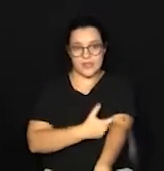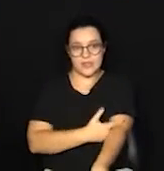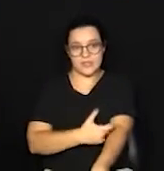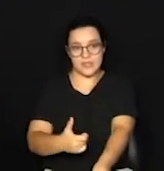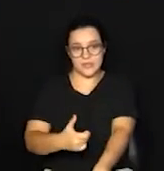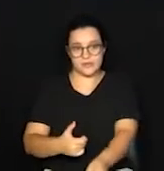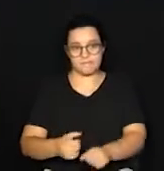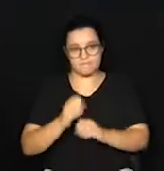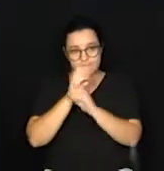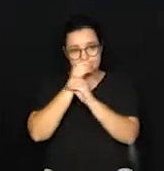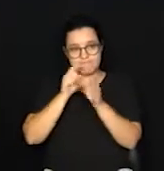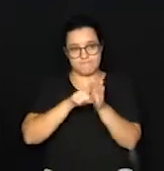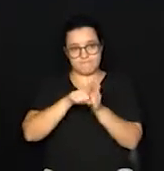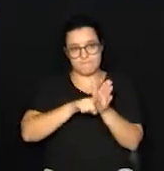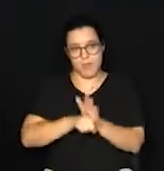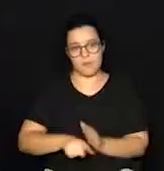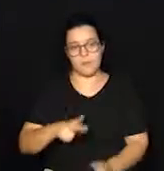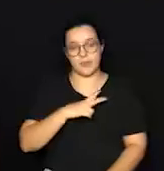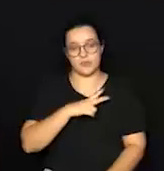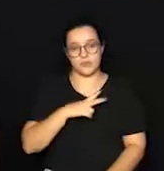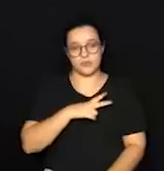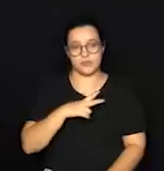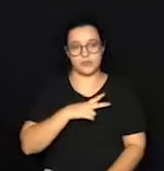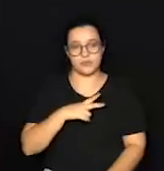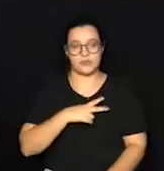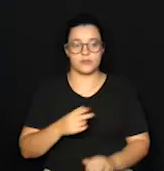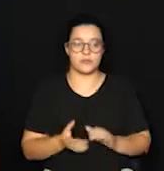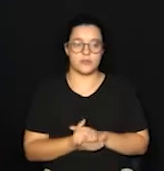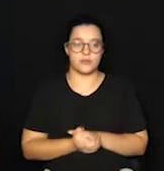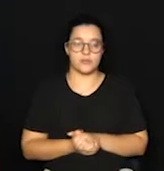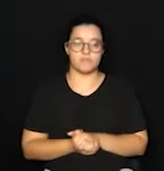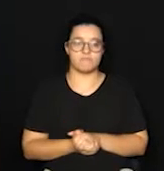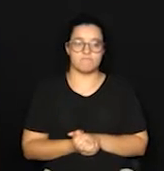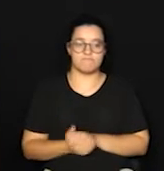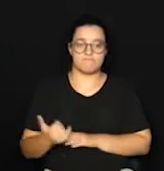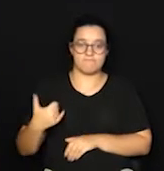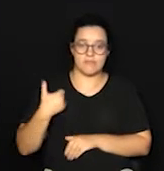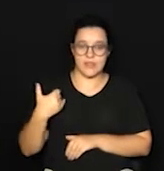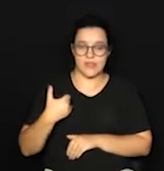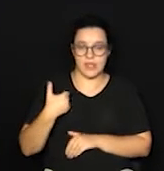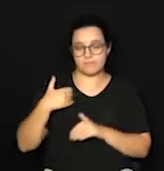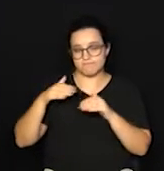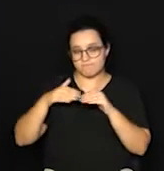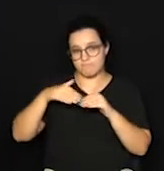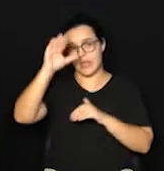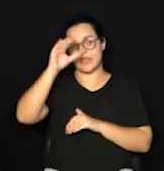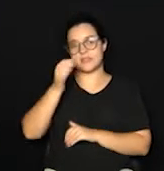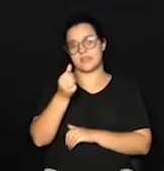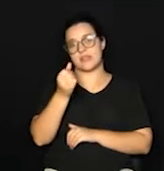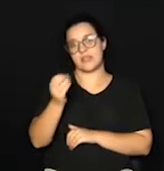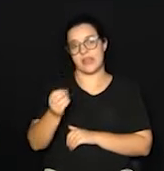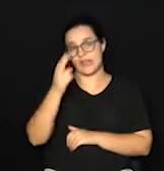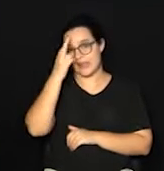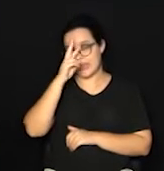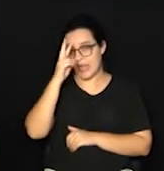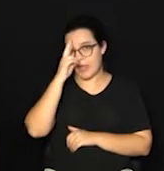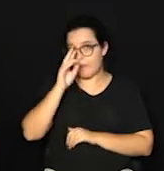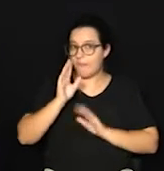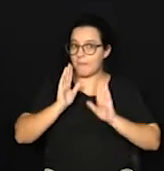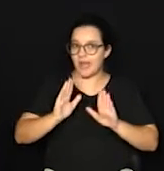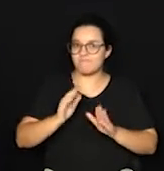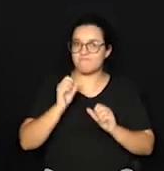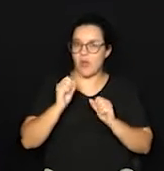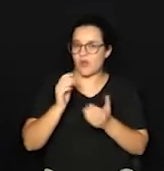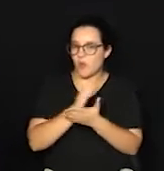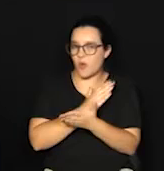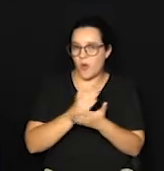em laboratório privado. A faixa etária maior é acima de 60 anos, mas lembrando que essa doença ela não escolhe